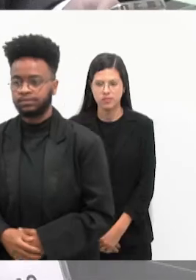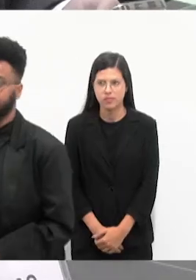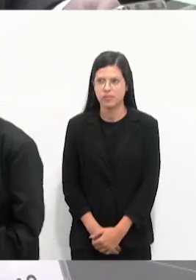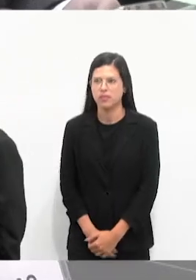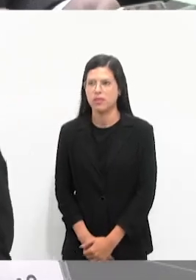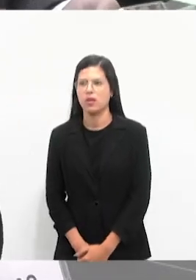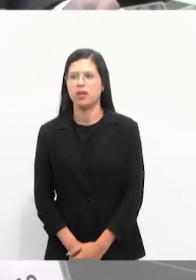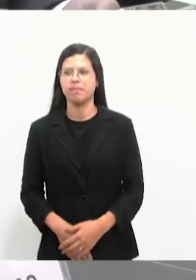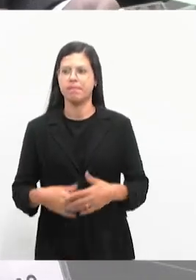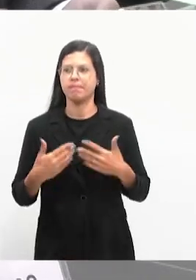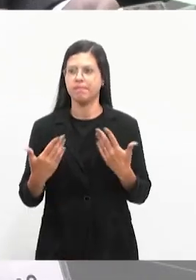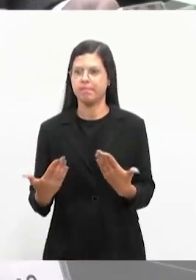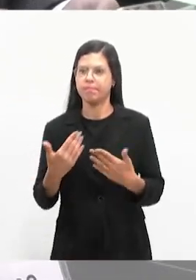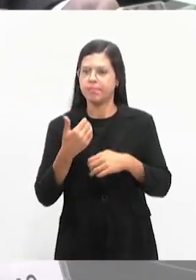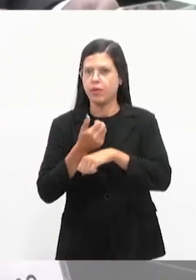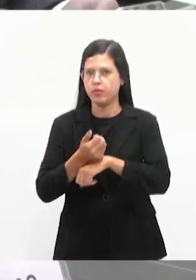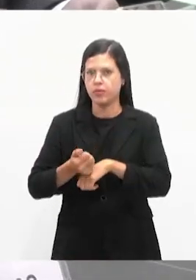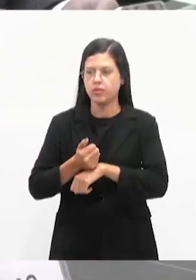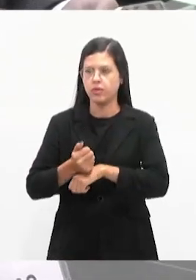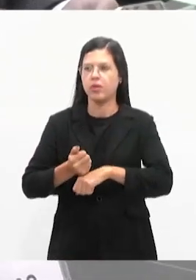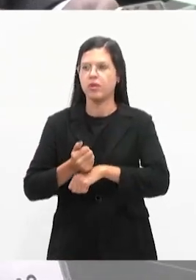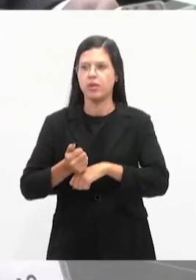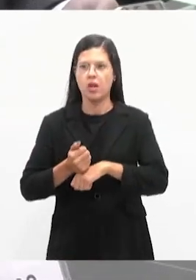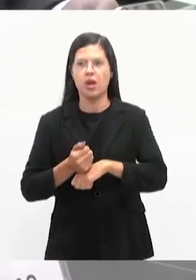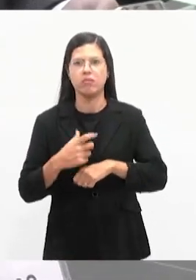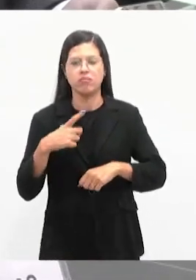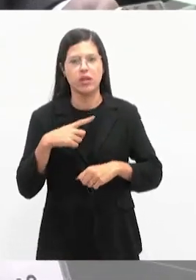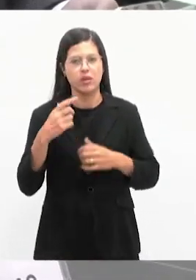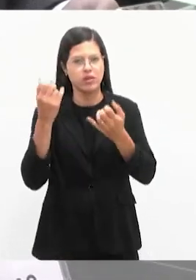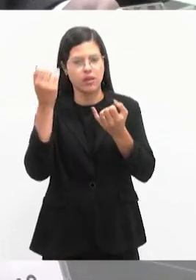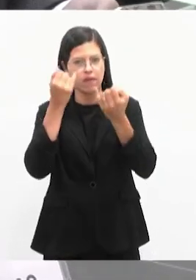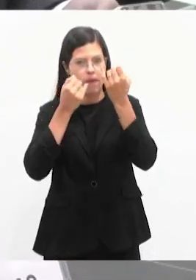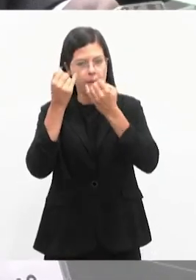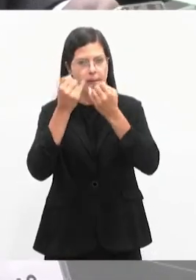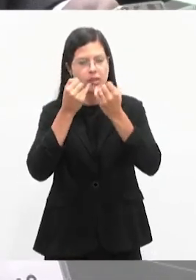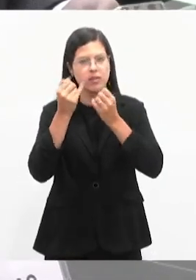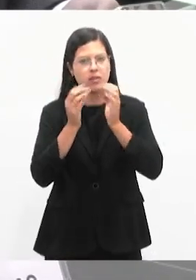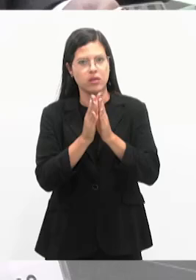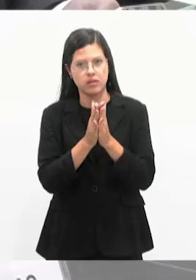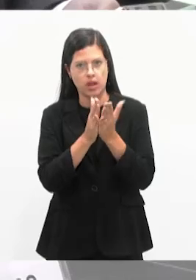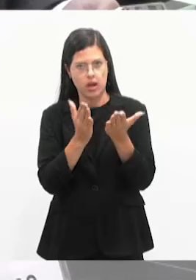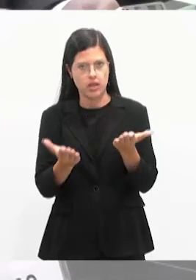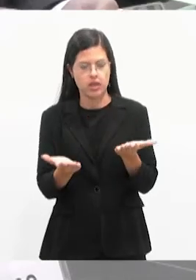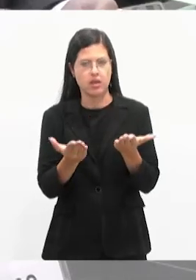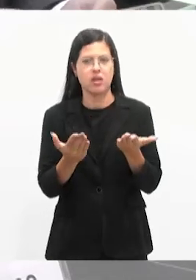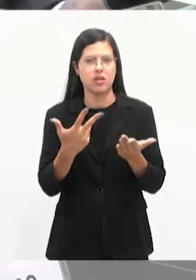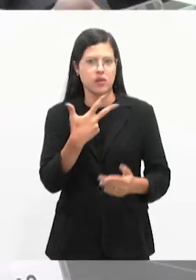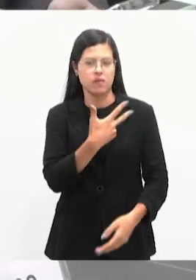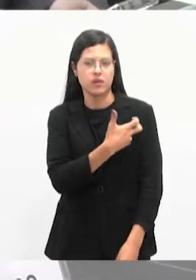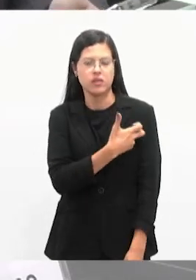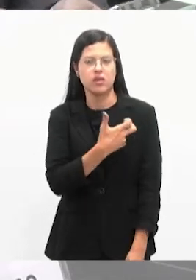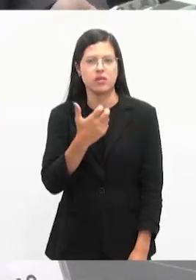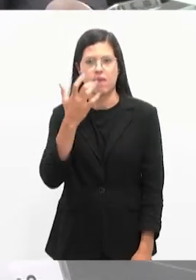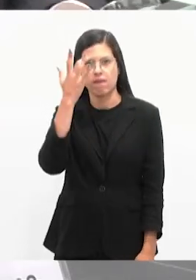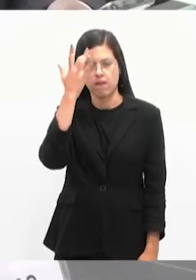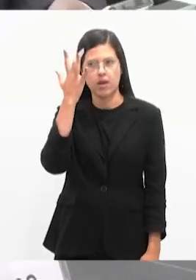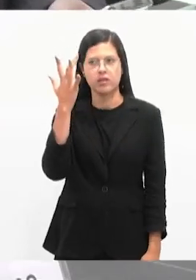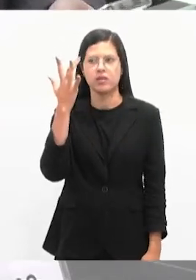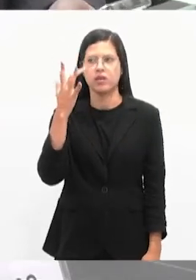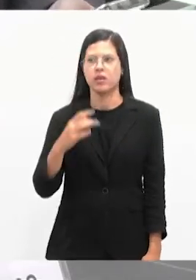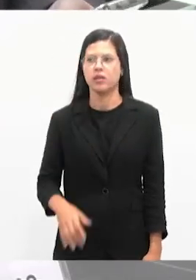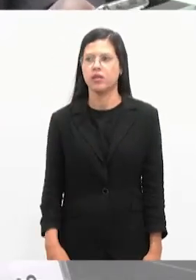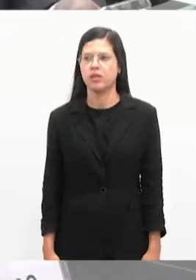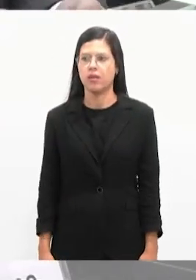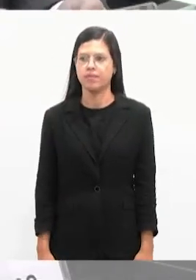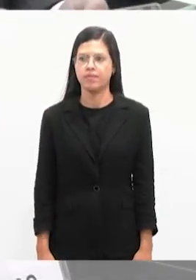a profissional tendo a informação na carteira, isso facilita e vai fazer com que